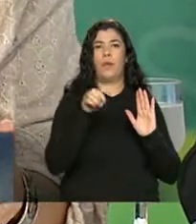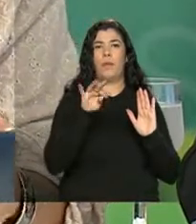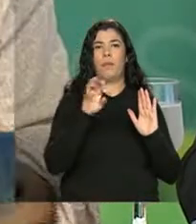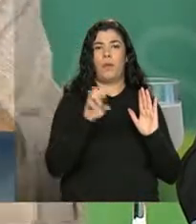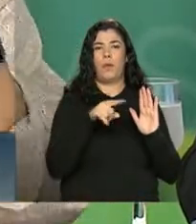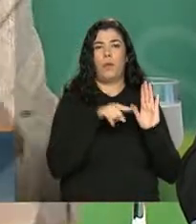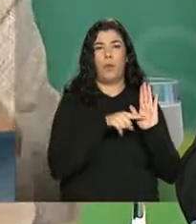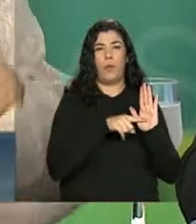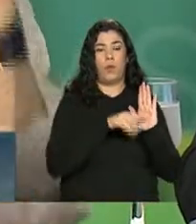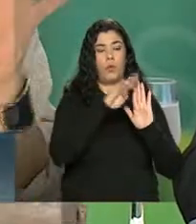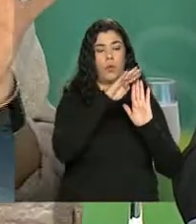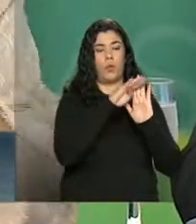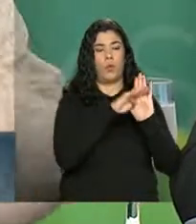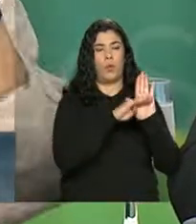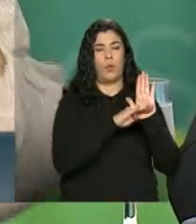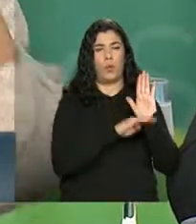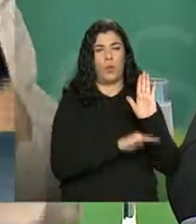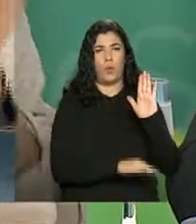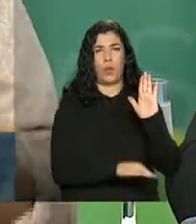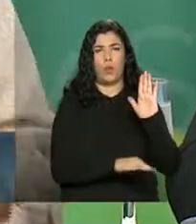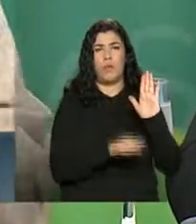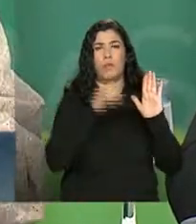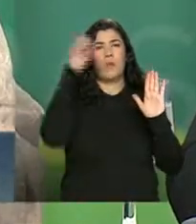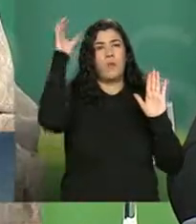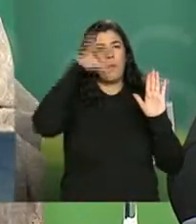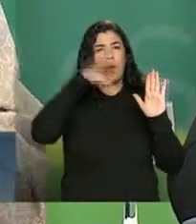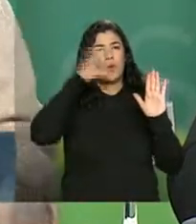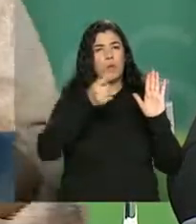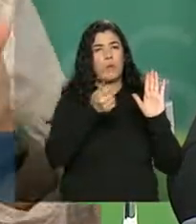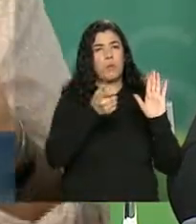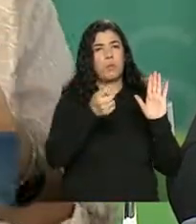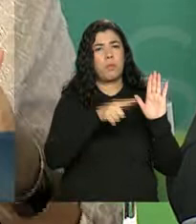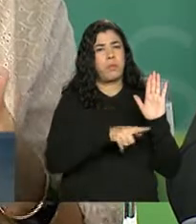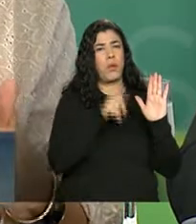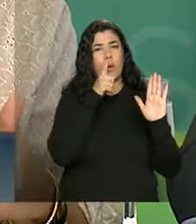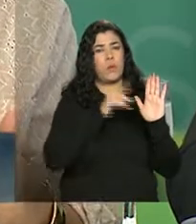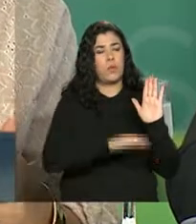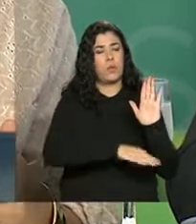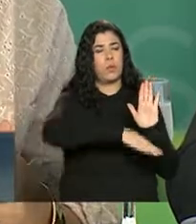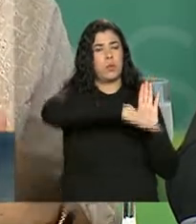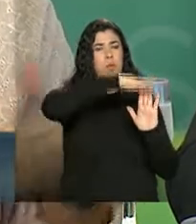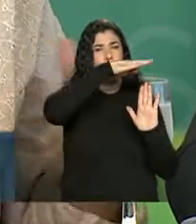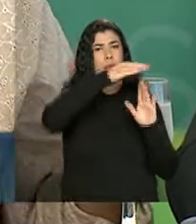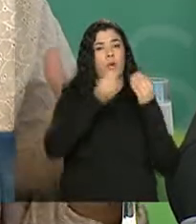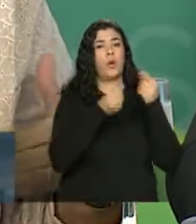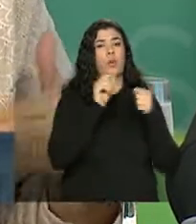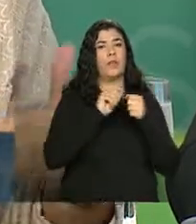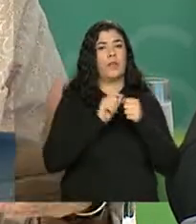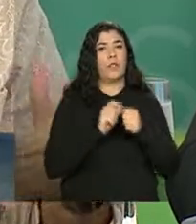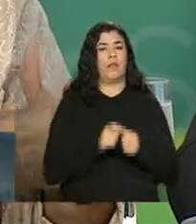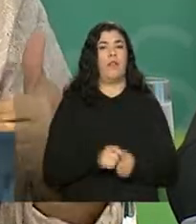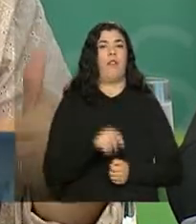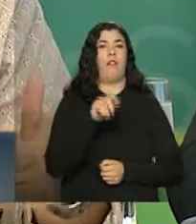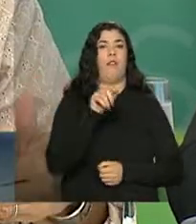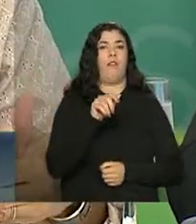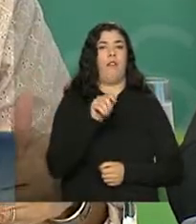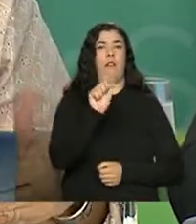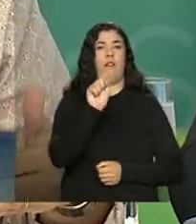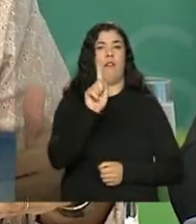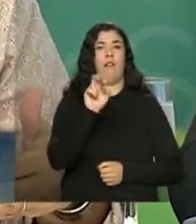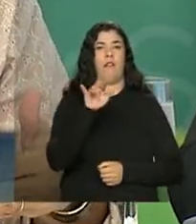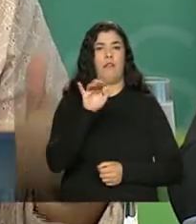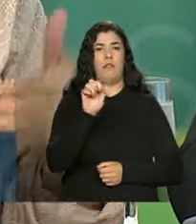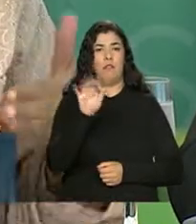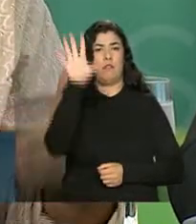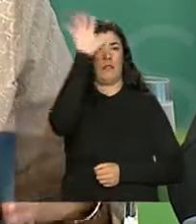operacional o que esse útil ainda não choveu suficiente para recuperar então Agência Nacional de Águas em parceria com a aldeia